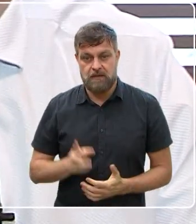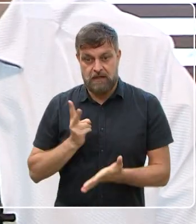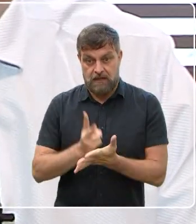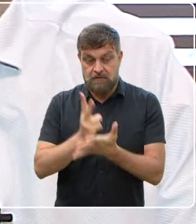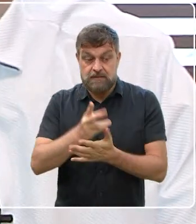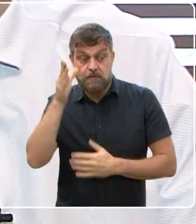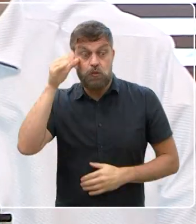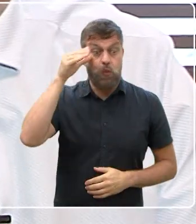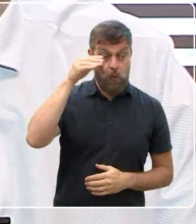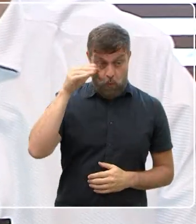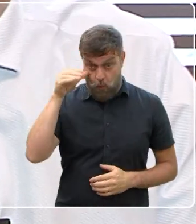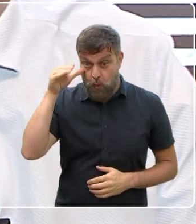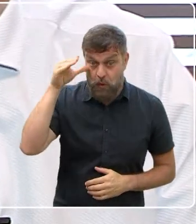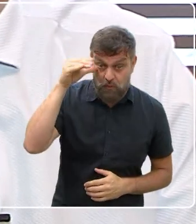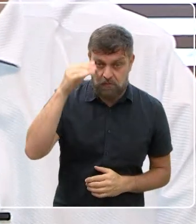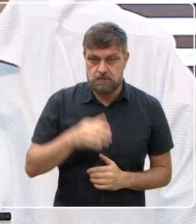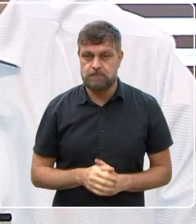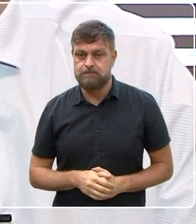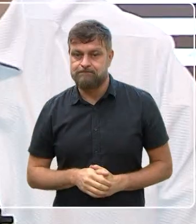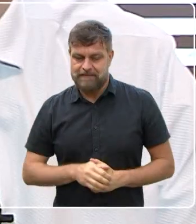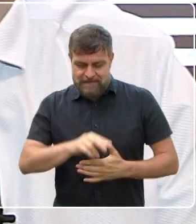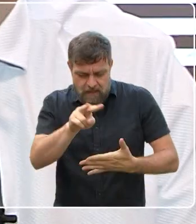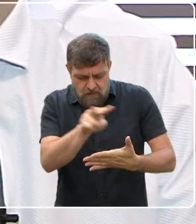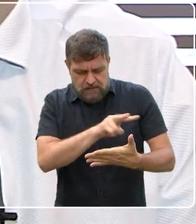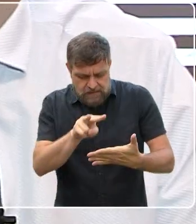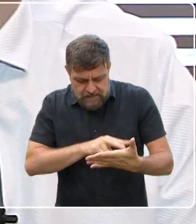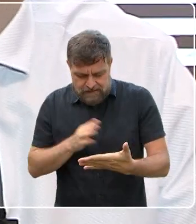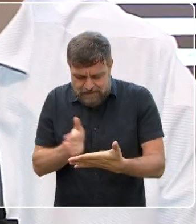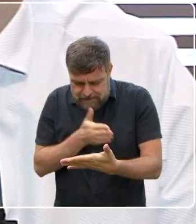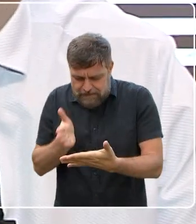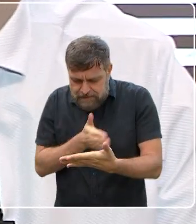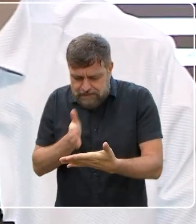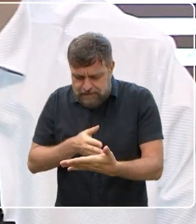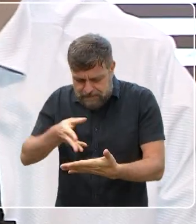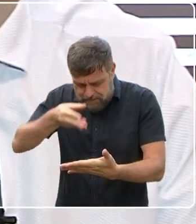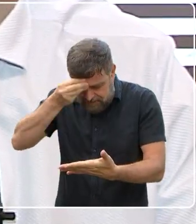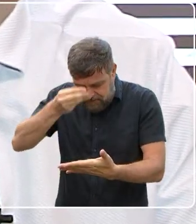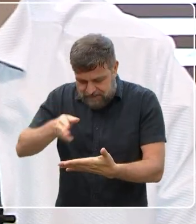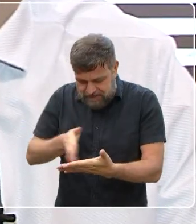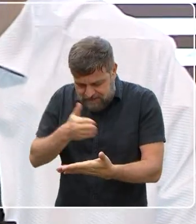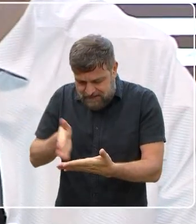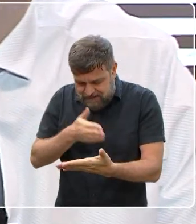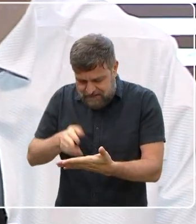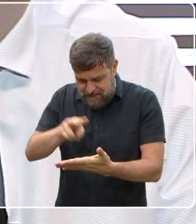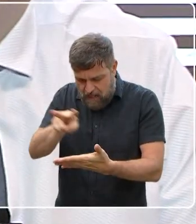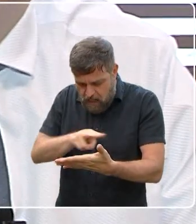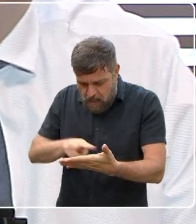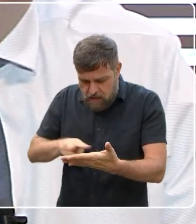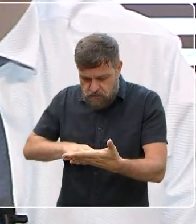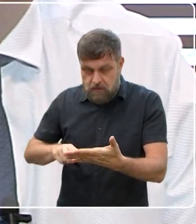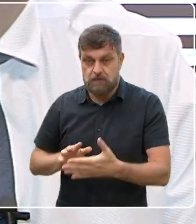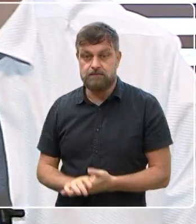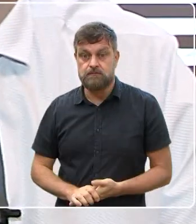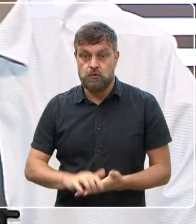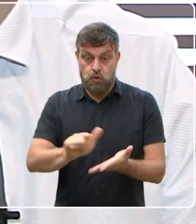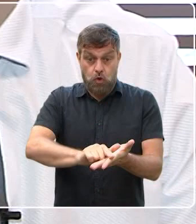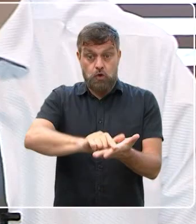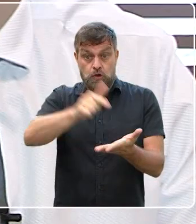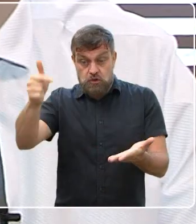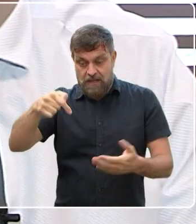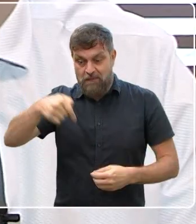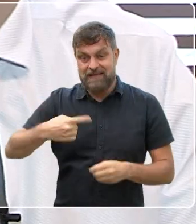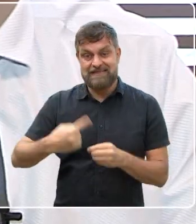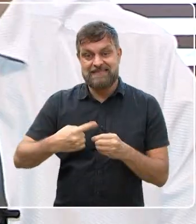sempre fui bastante curioso, então a leitura ela me acompanha com bastante frequência há muito tempo. E os jornais